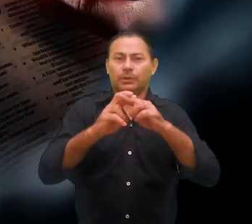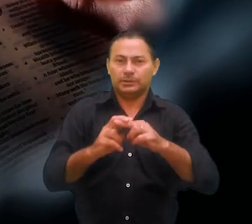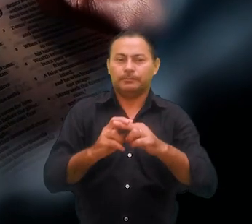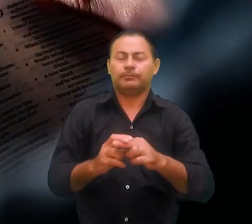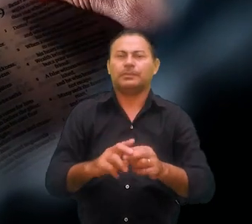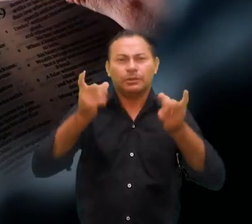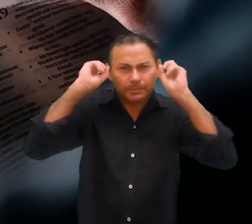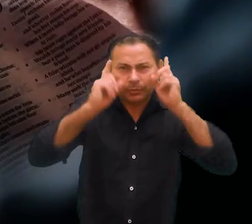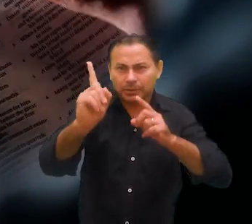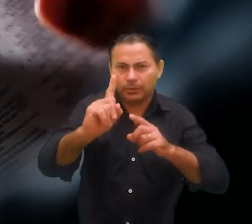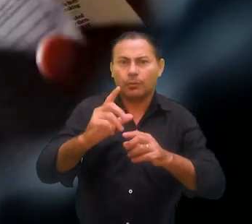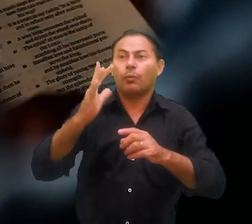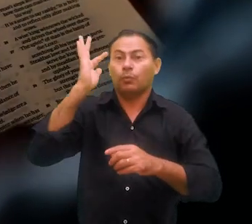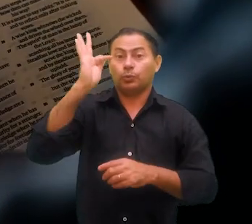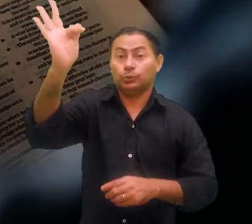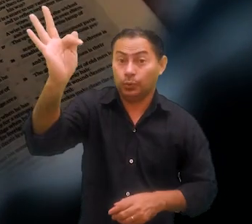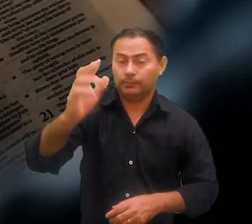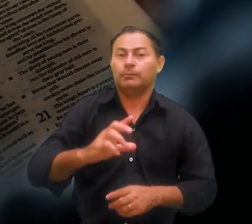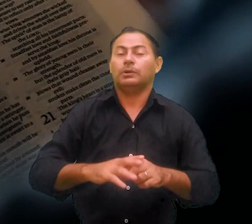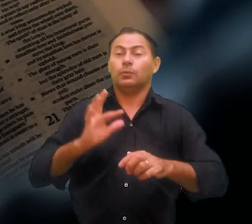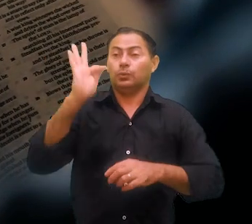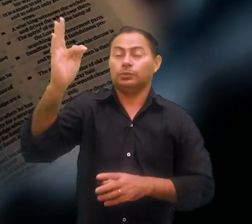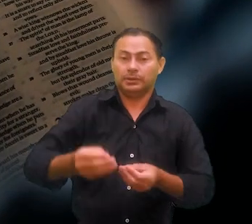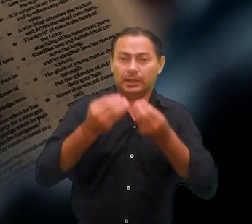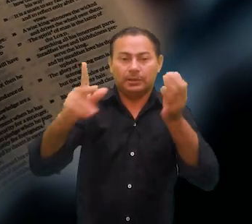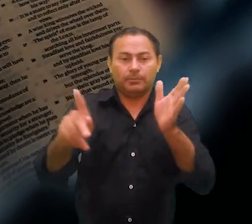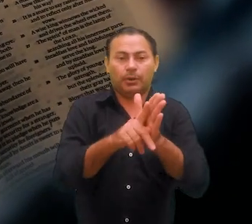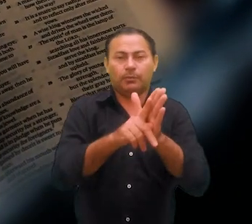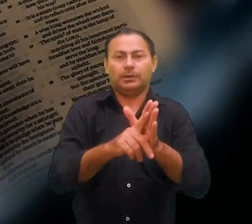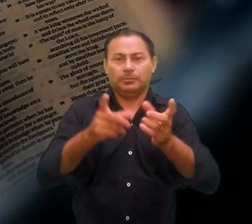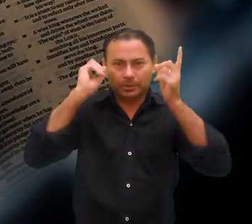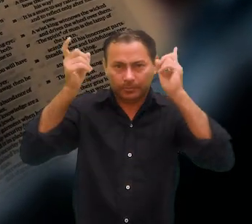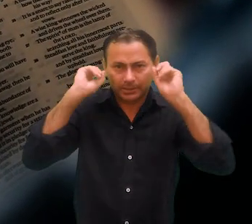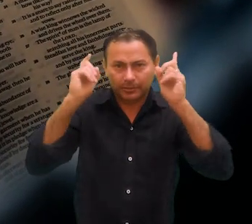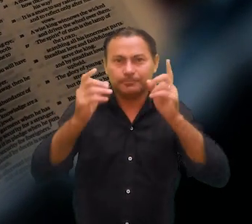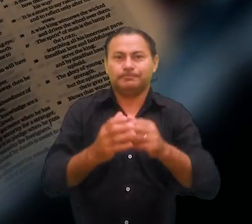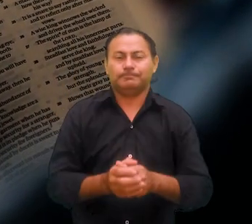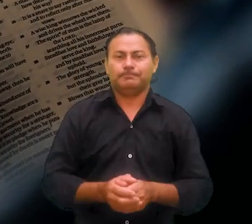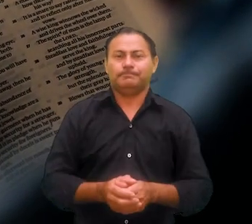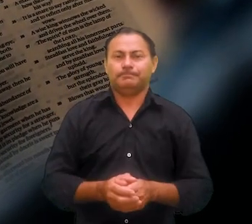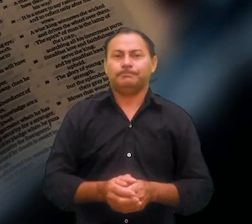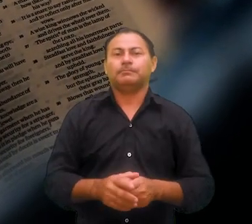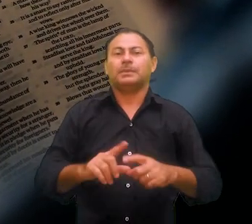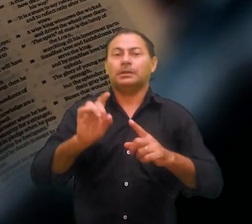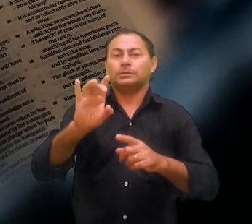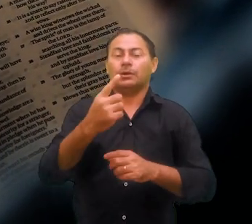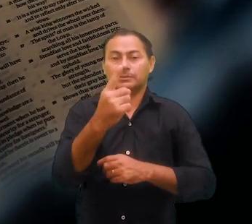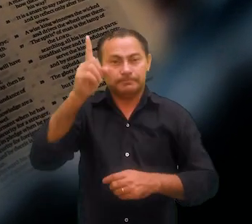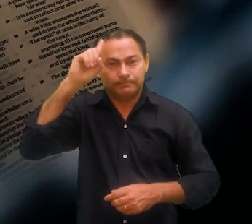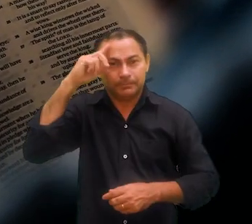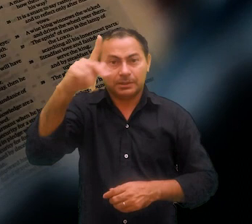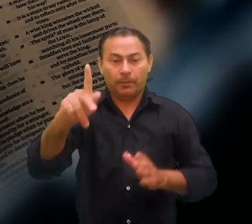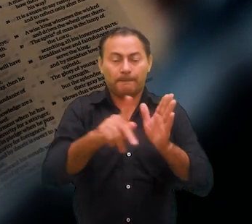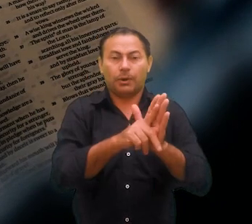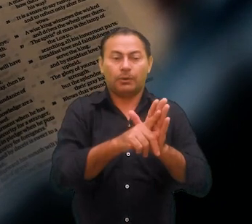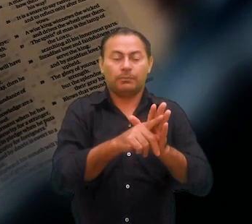acrescentadas. Portanto, não se preocupem com o amanhã, pois o amanhã trará suas próprias preocupações. Basta